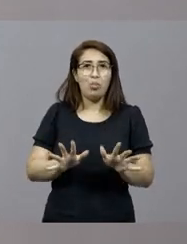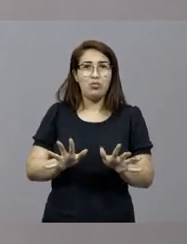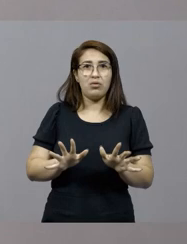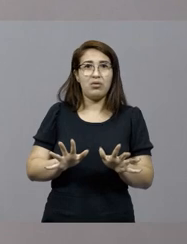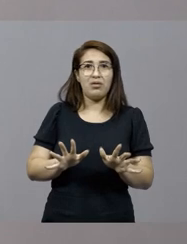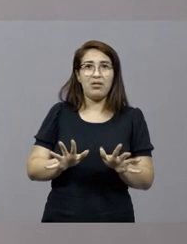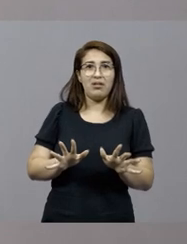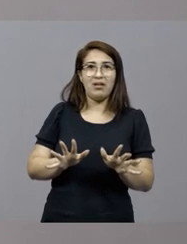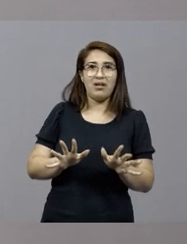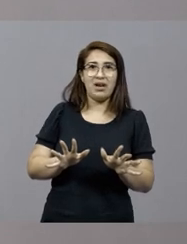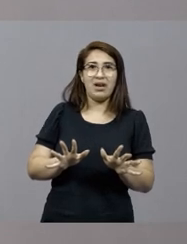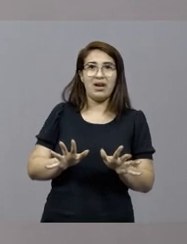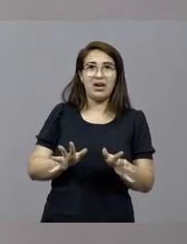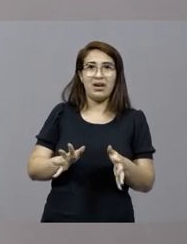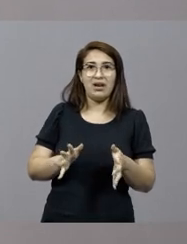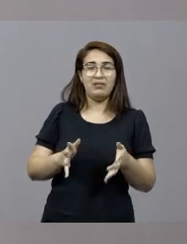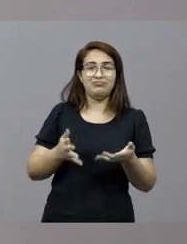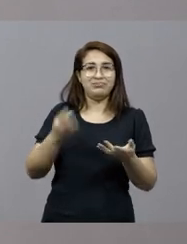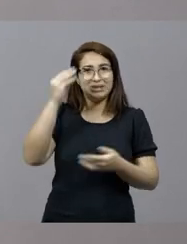O policial é fora da lei.